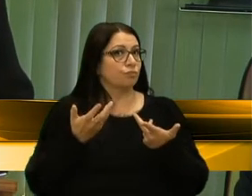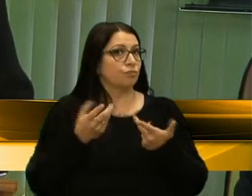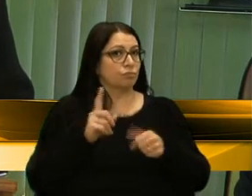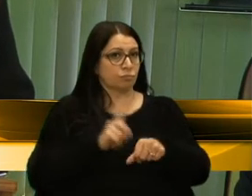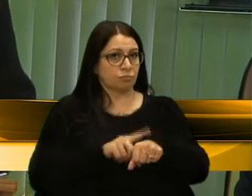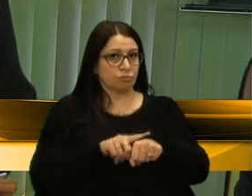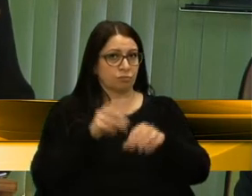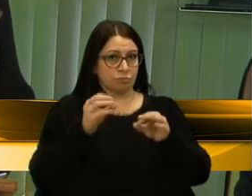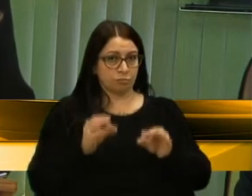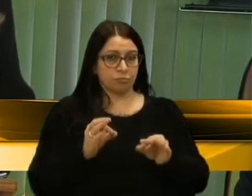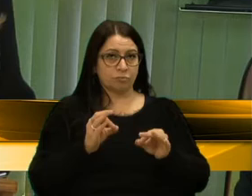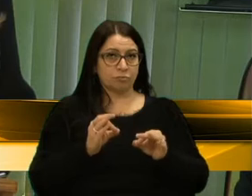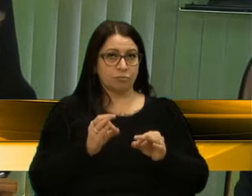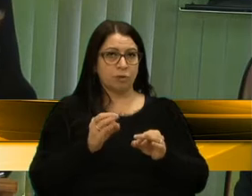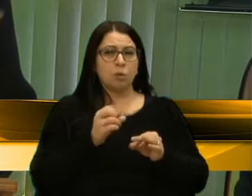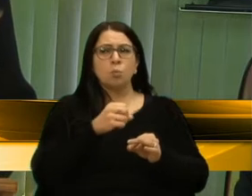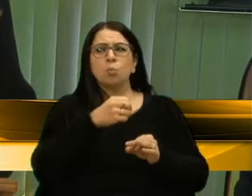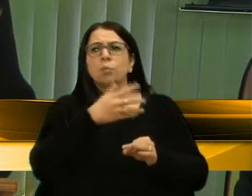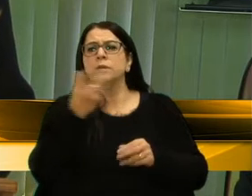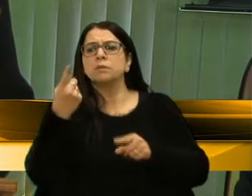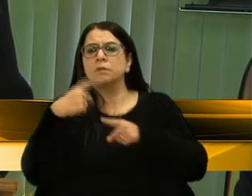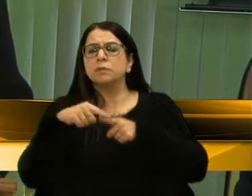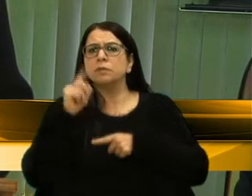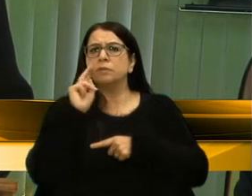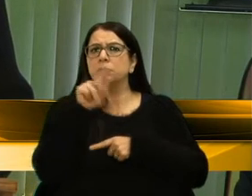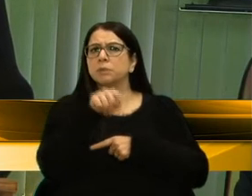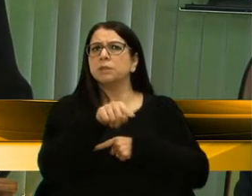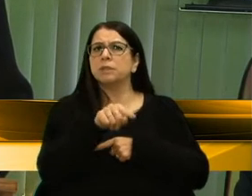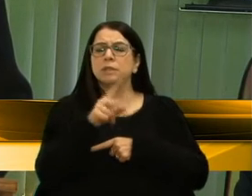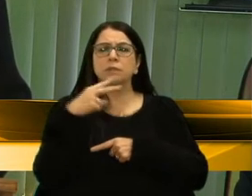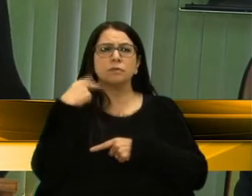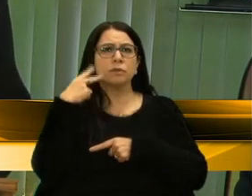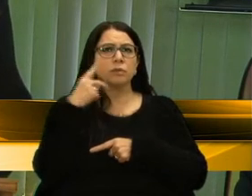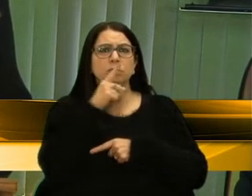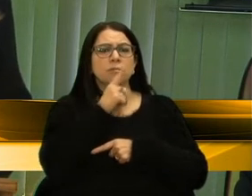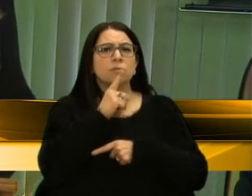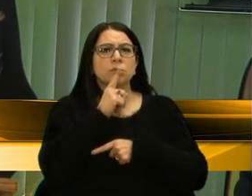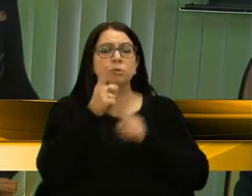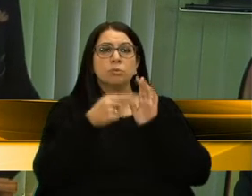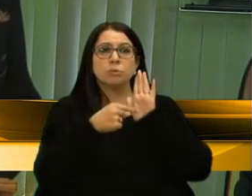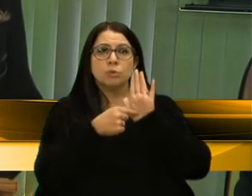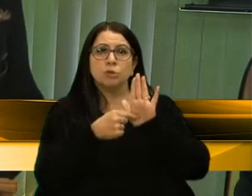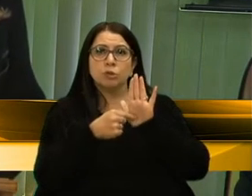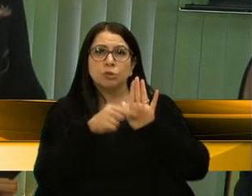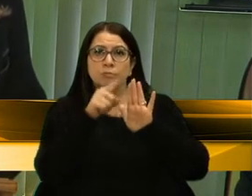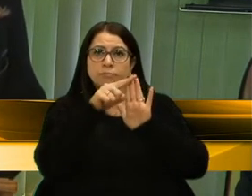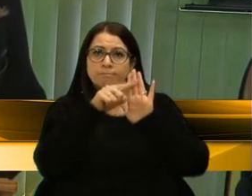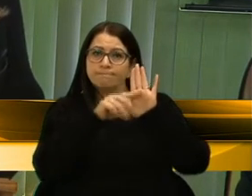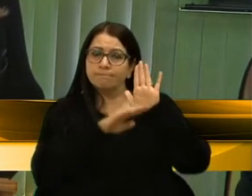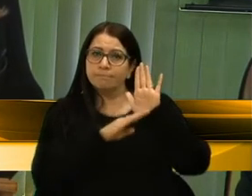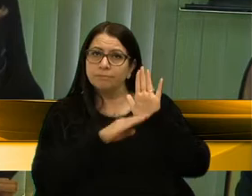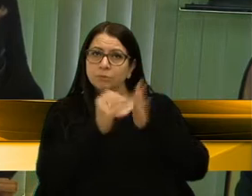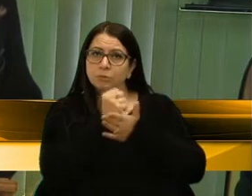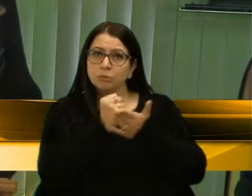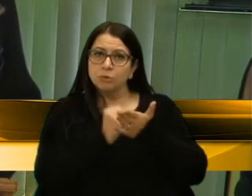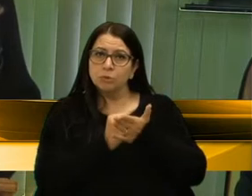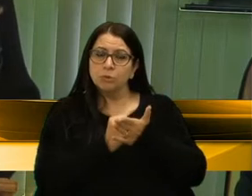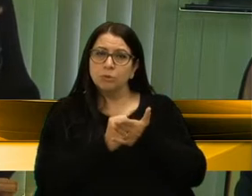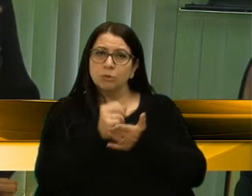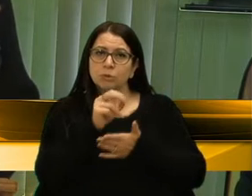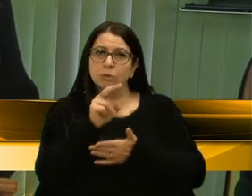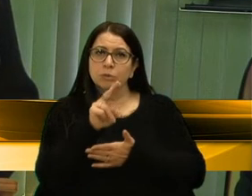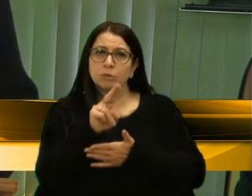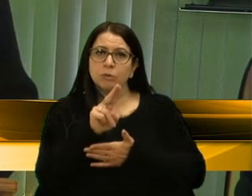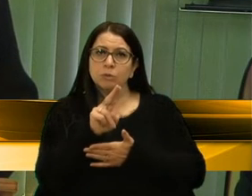tempo. Quantas vezes nós vimos aqui, vereador Alberto, o senhor trazer aspectos do contrato com a